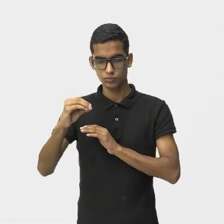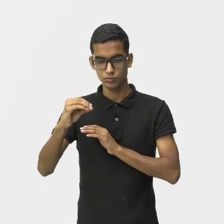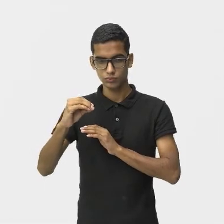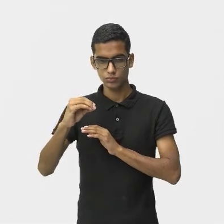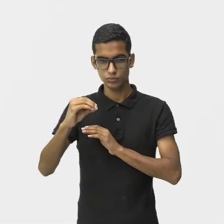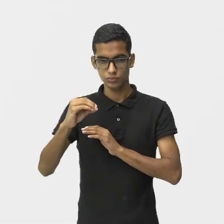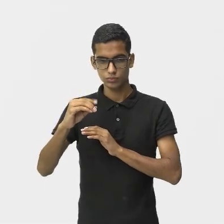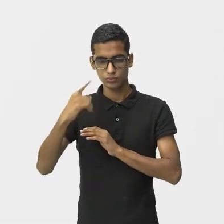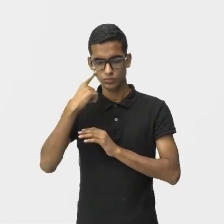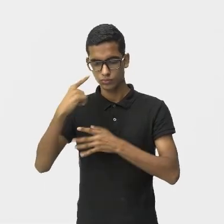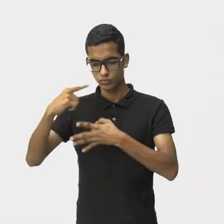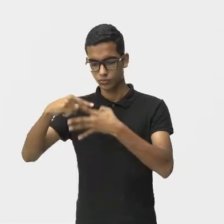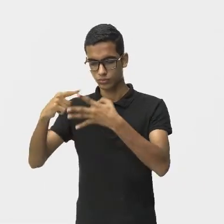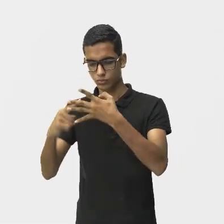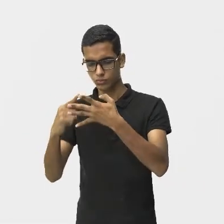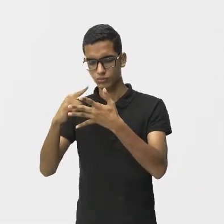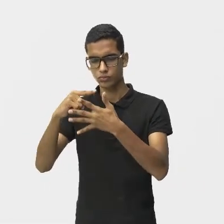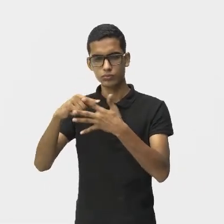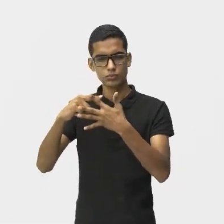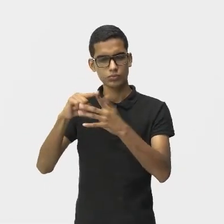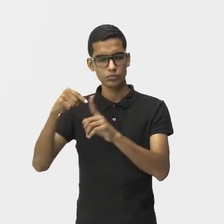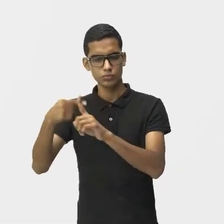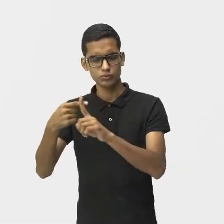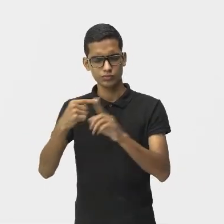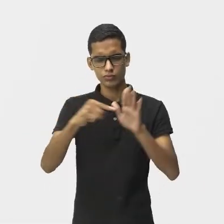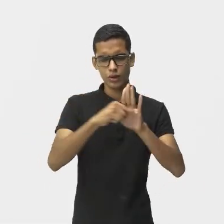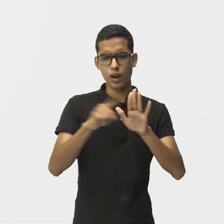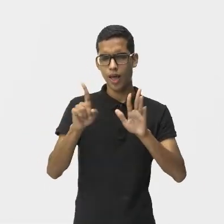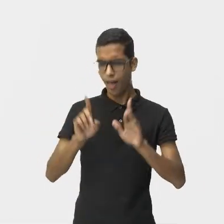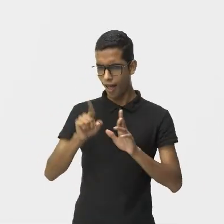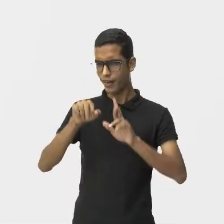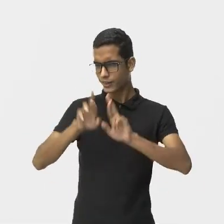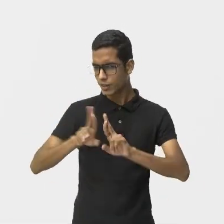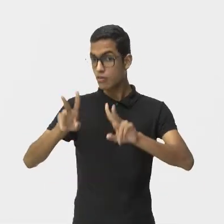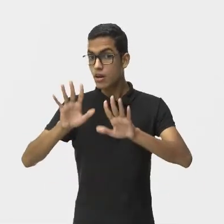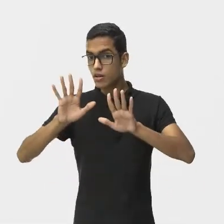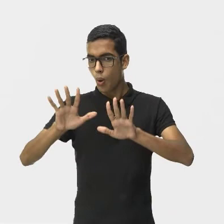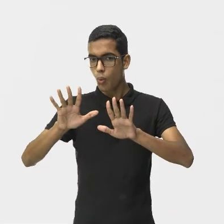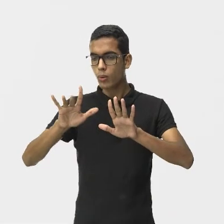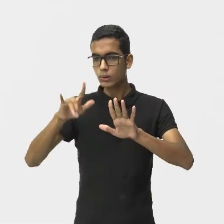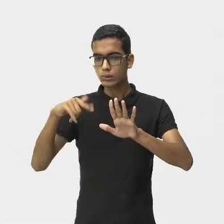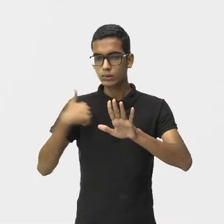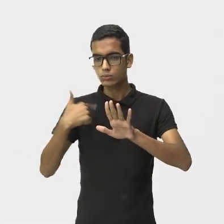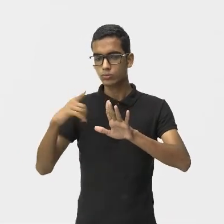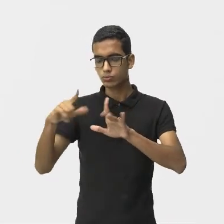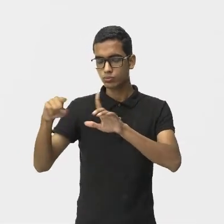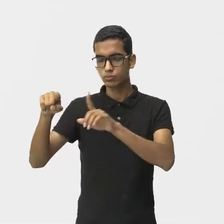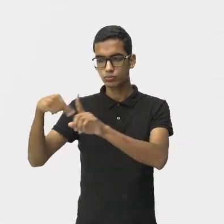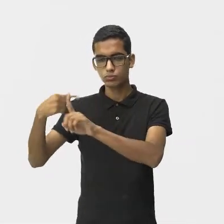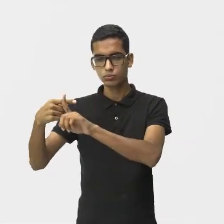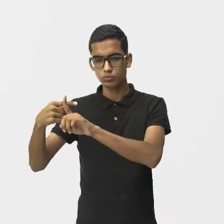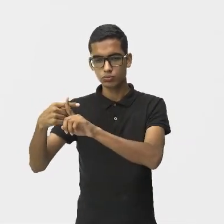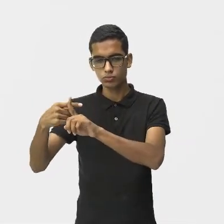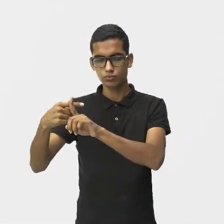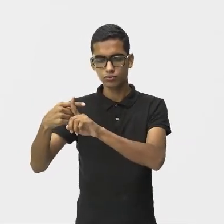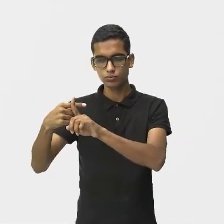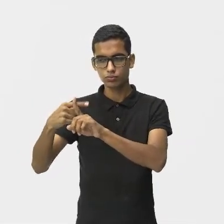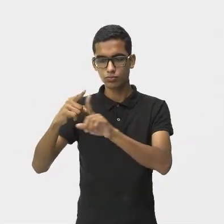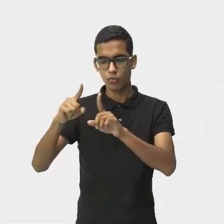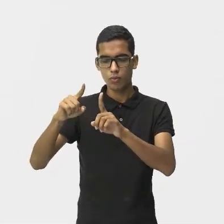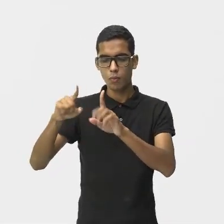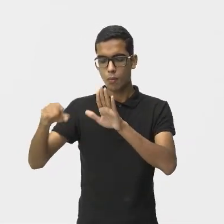maior. Então, menos 4. Menos 4 significa que o delta ele